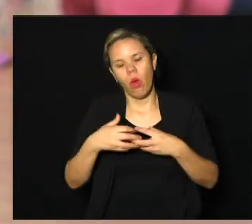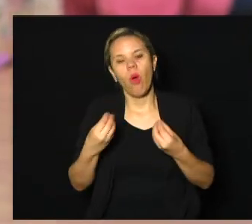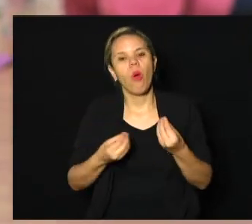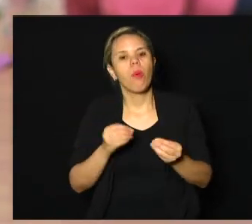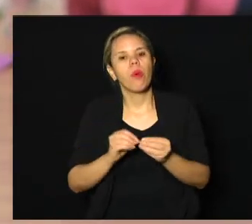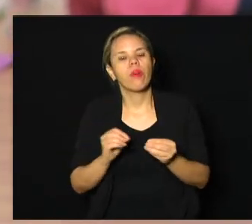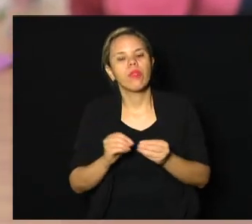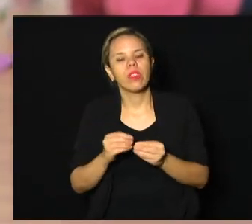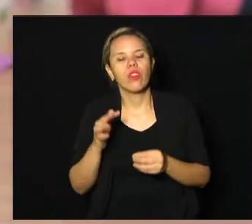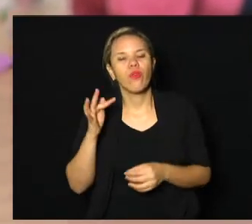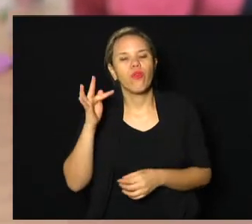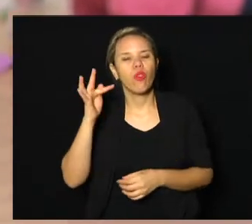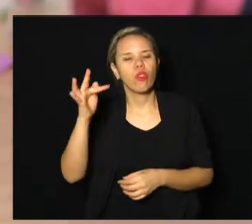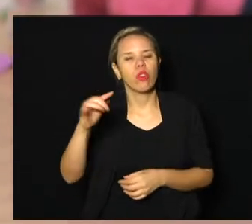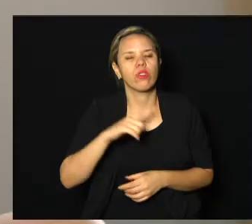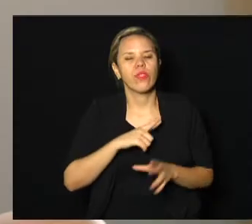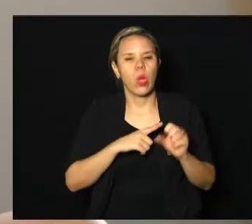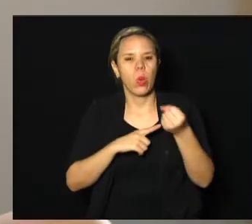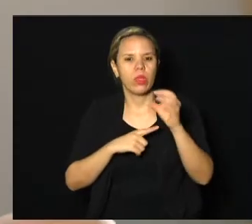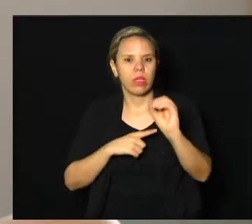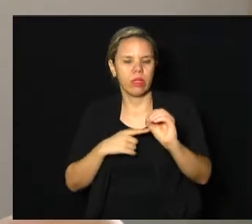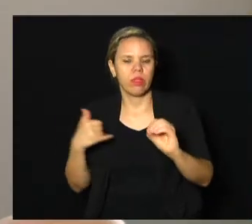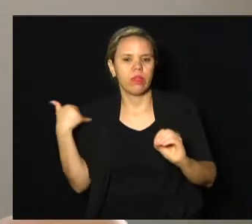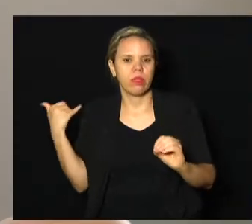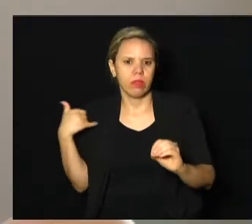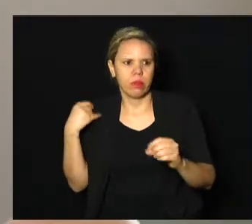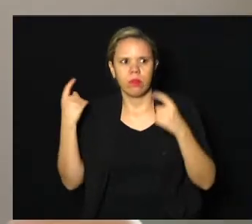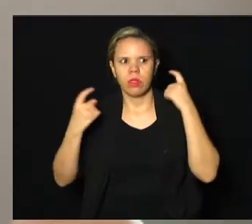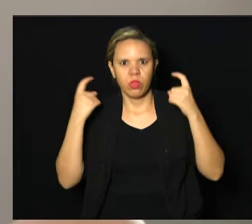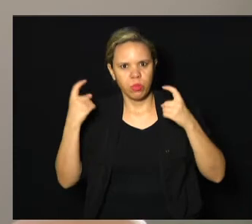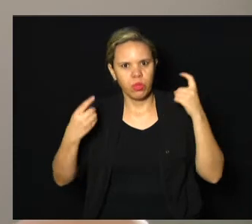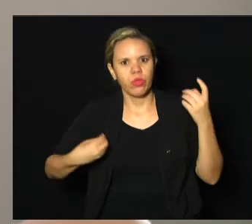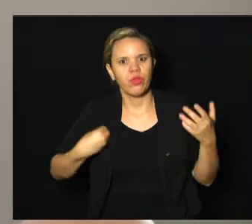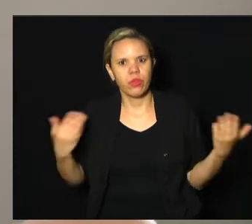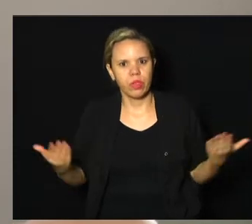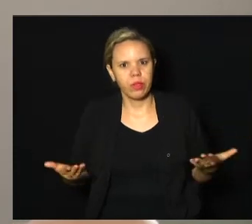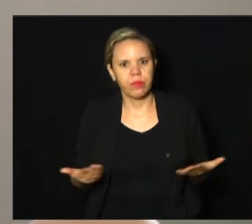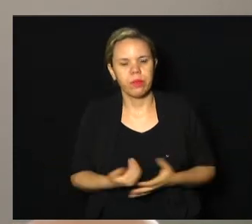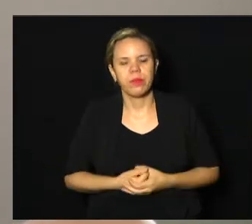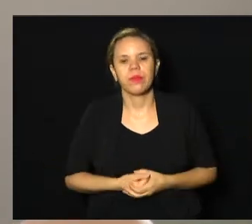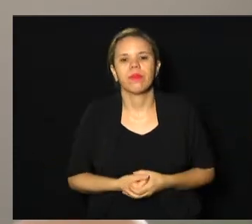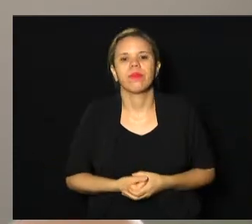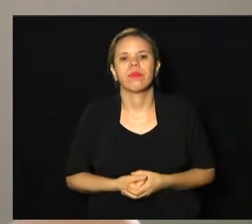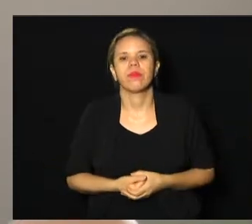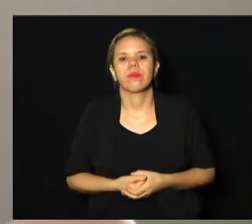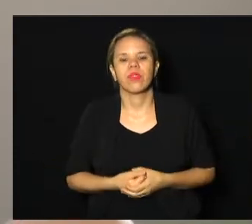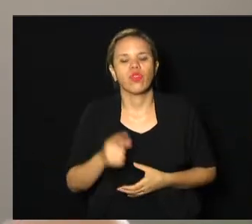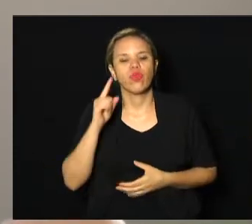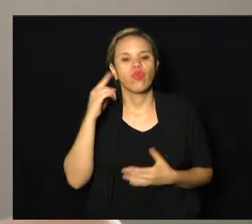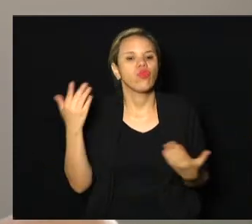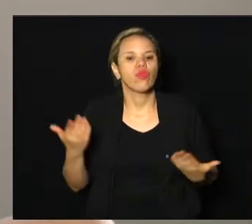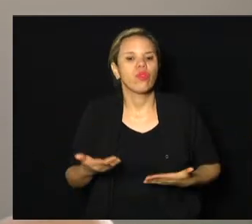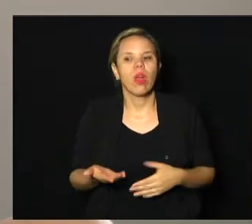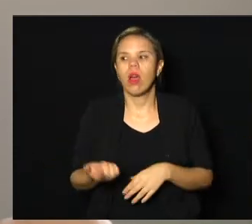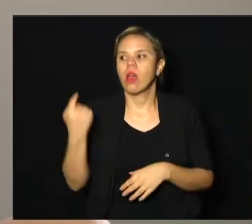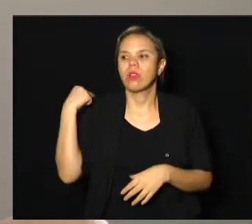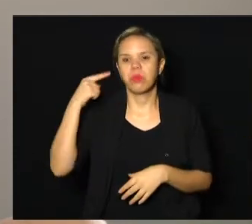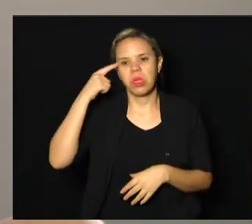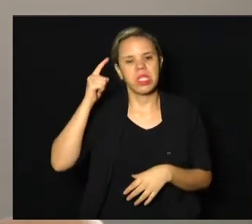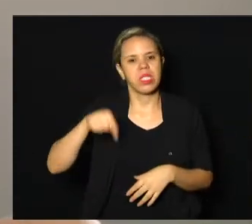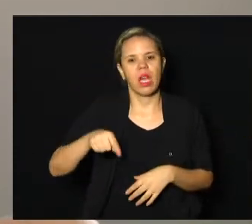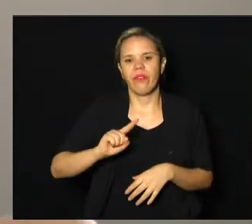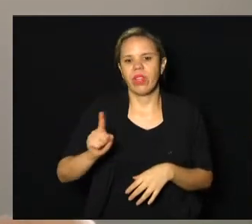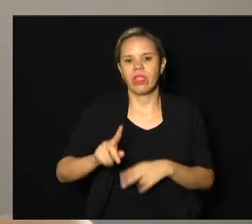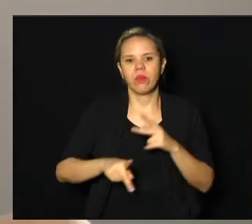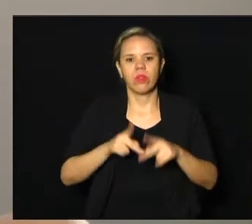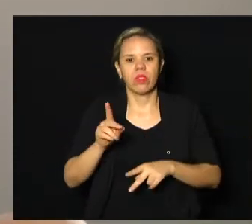eu vou ser quando eu tiver 80 anos. Virou uma Né? preocupação da vida moderna, né? Dos dias de hoje. Porque antes não se pensava nisso,